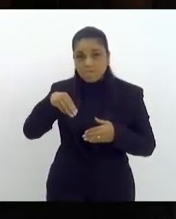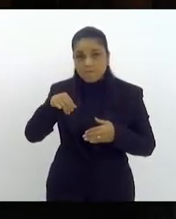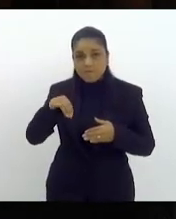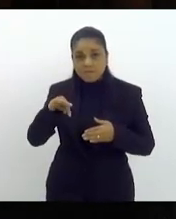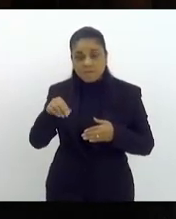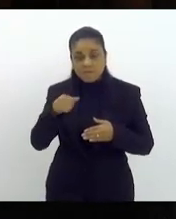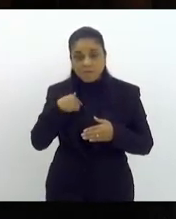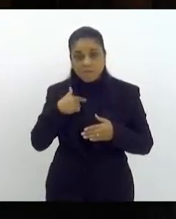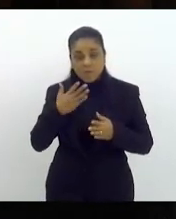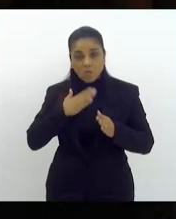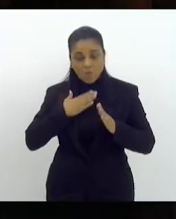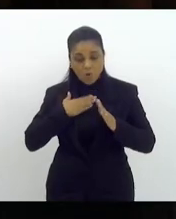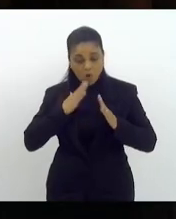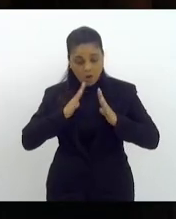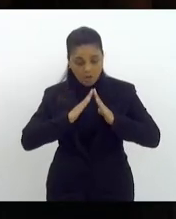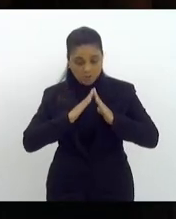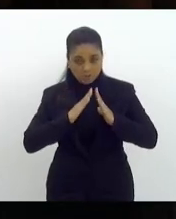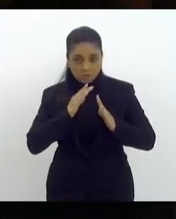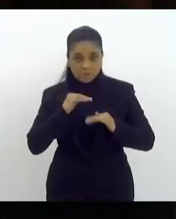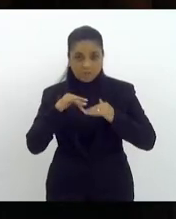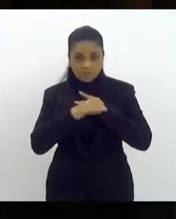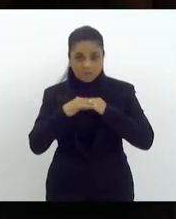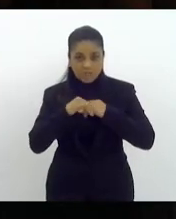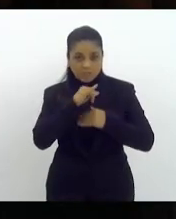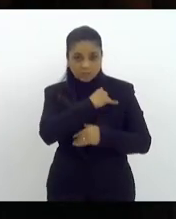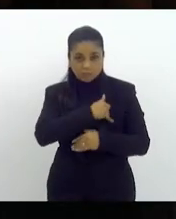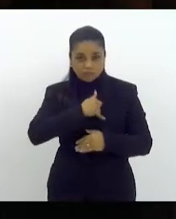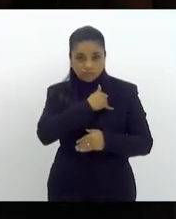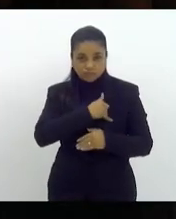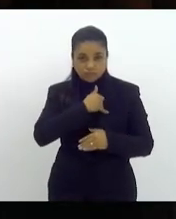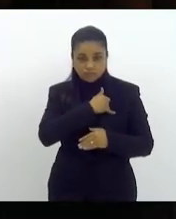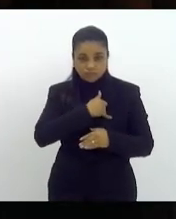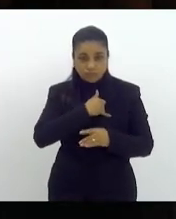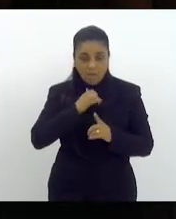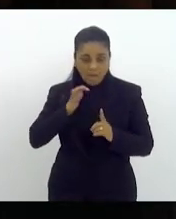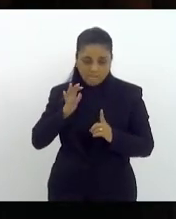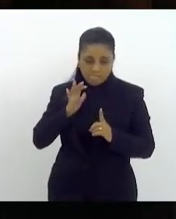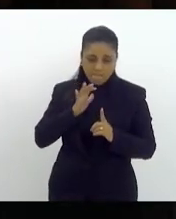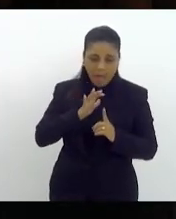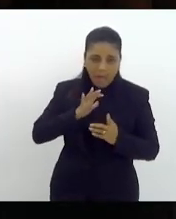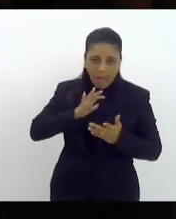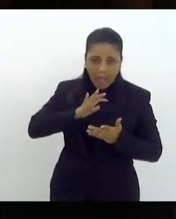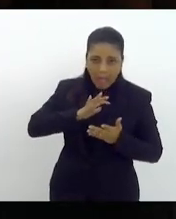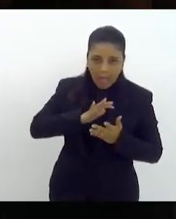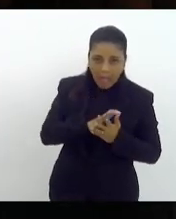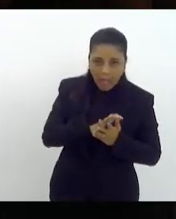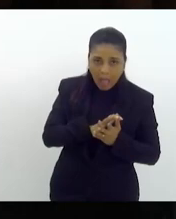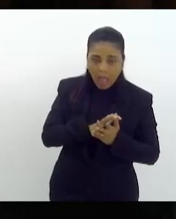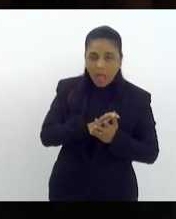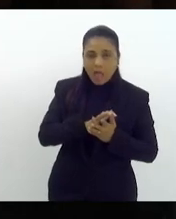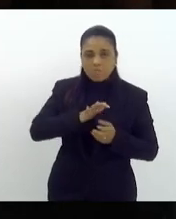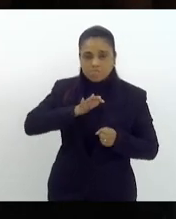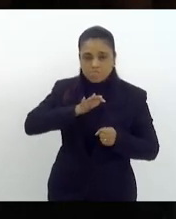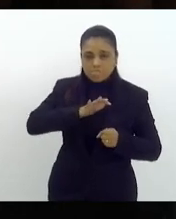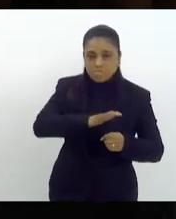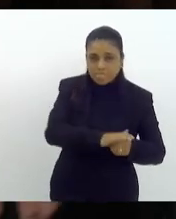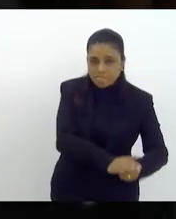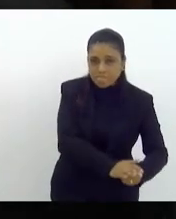o morador da minha cidade São João de Meriti viveu Oprimido hoje todos os dias